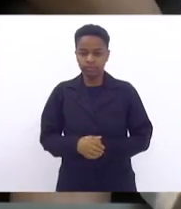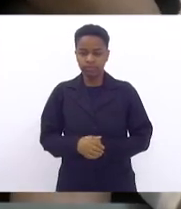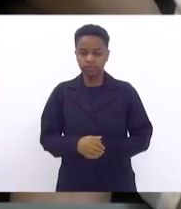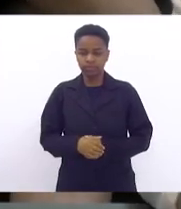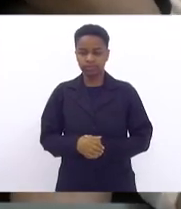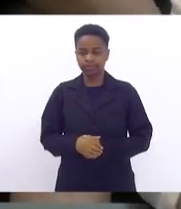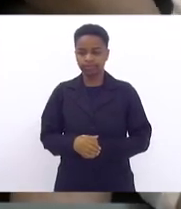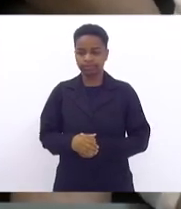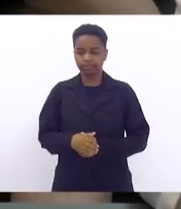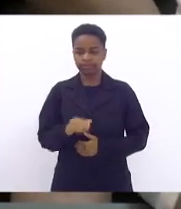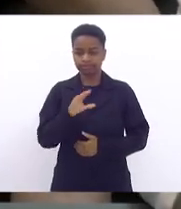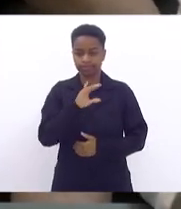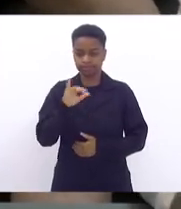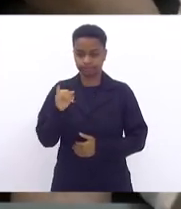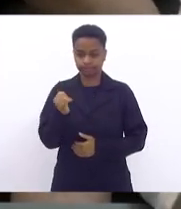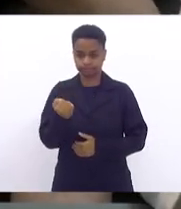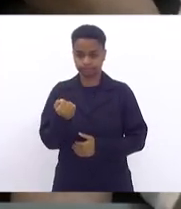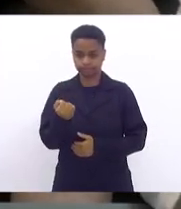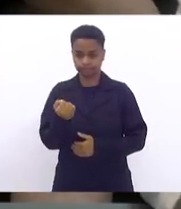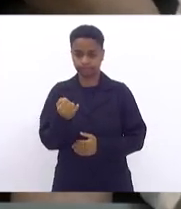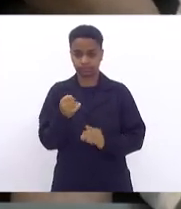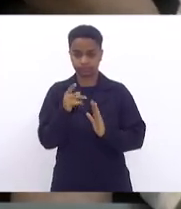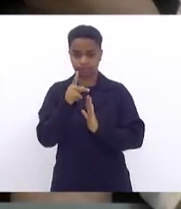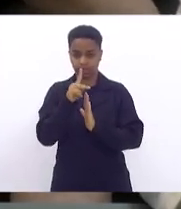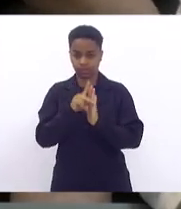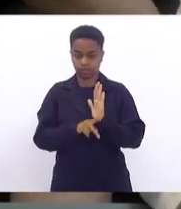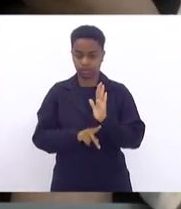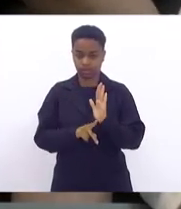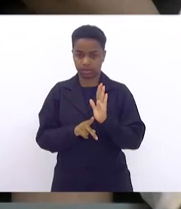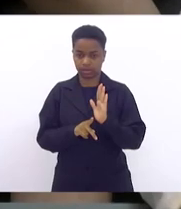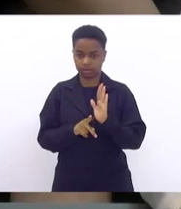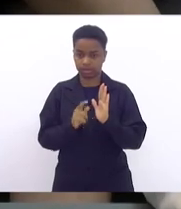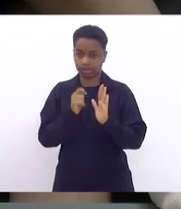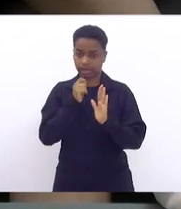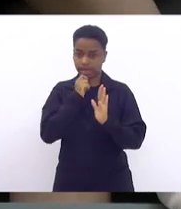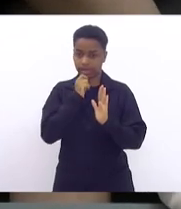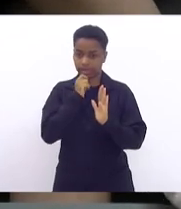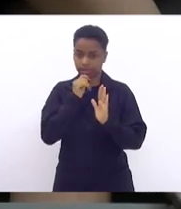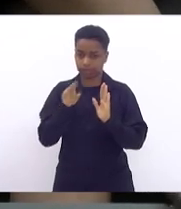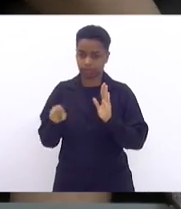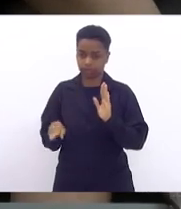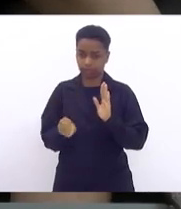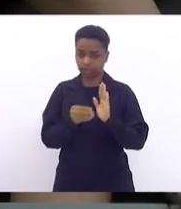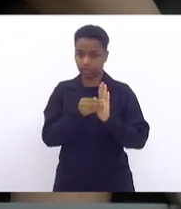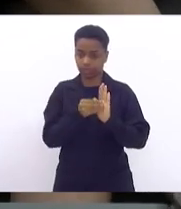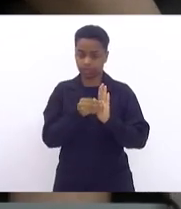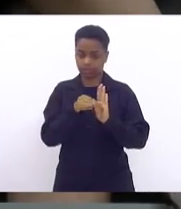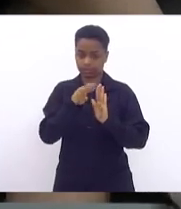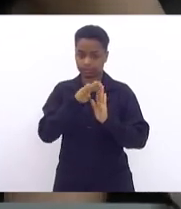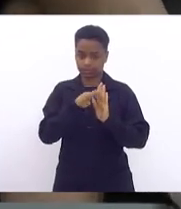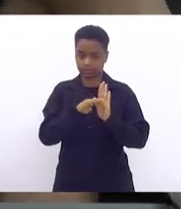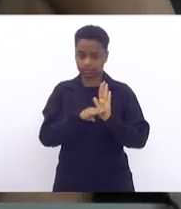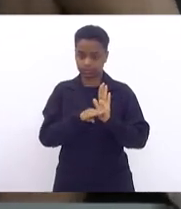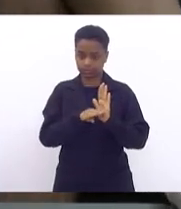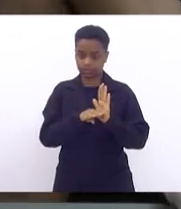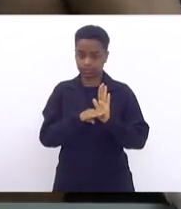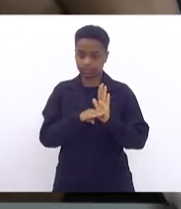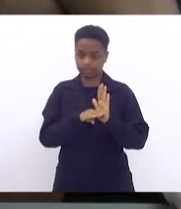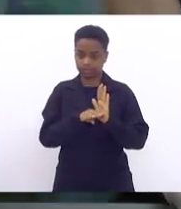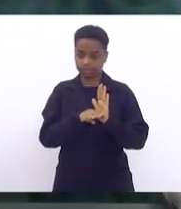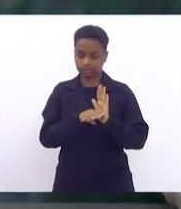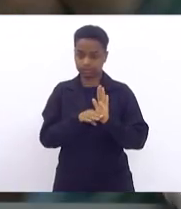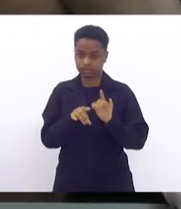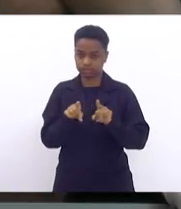CCJ, o projeto ainda irá à pauta. Né? O